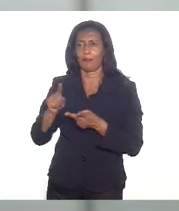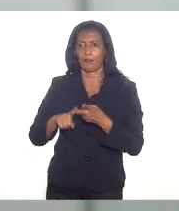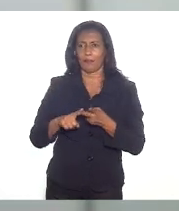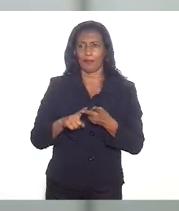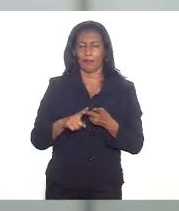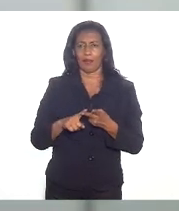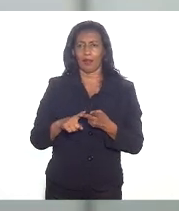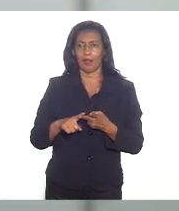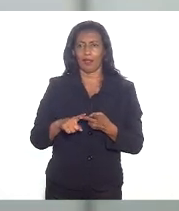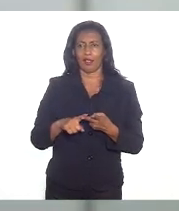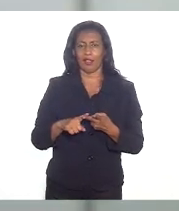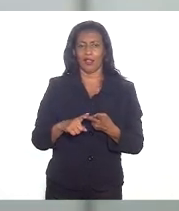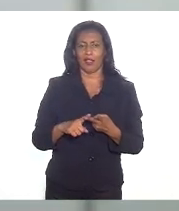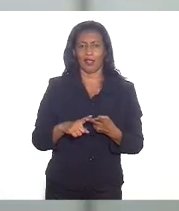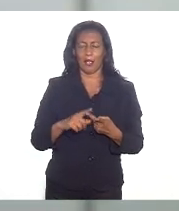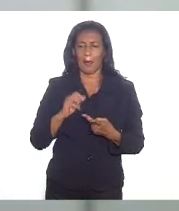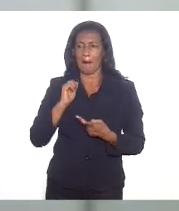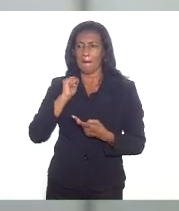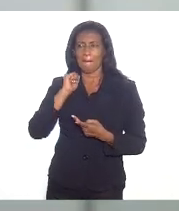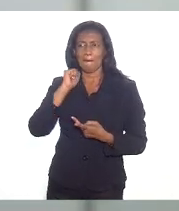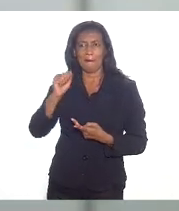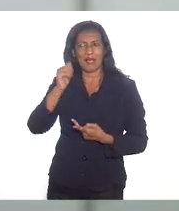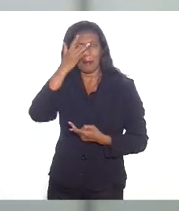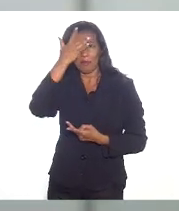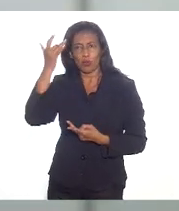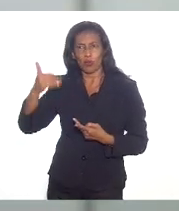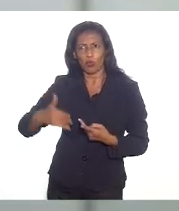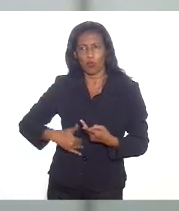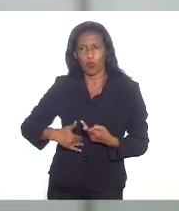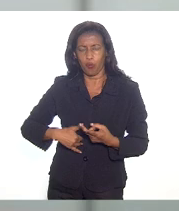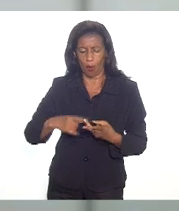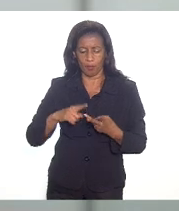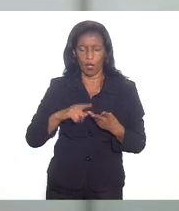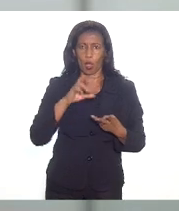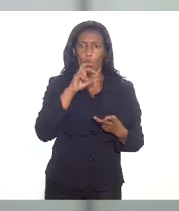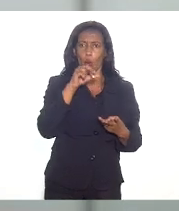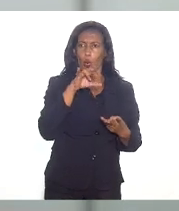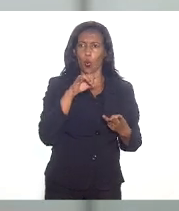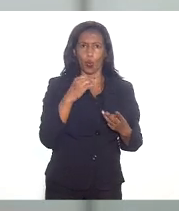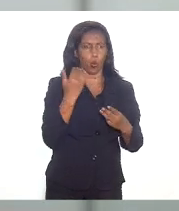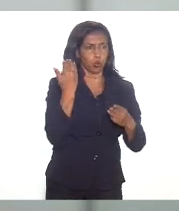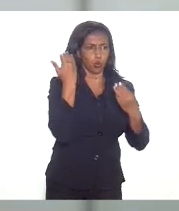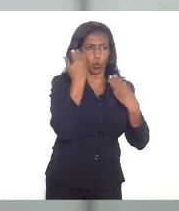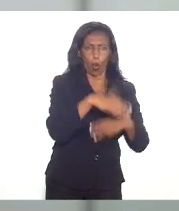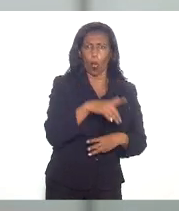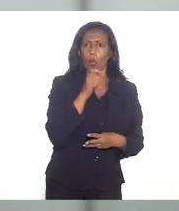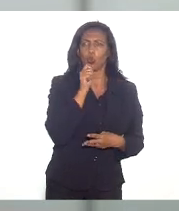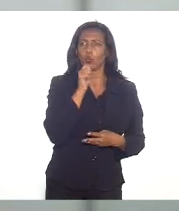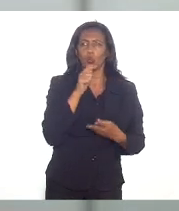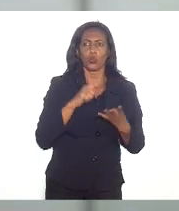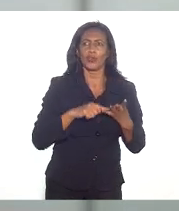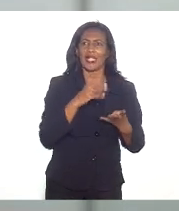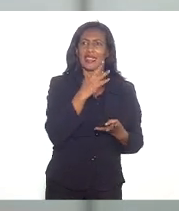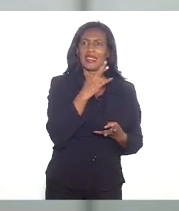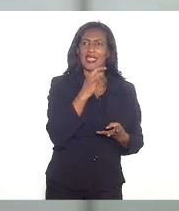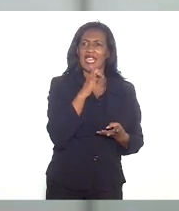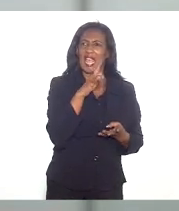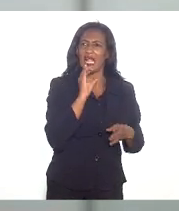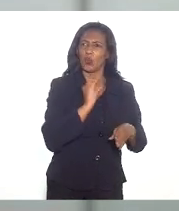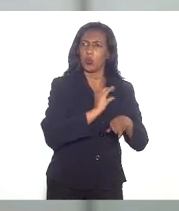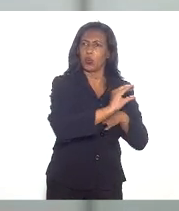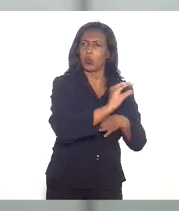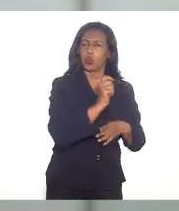o funcionalismo de fome, não fazer concurso, não ter mais triênio, não ter mais